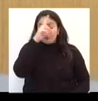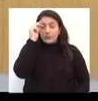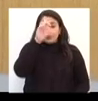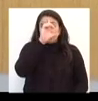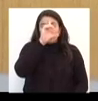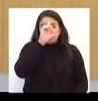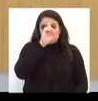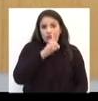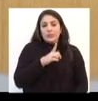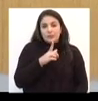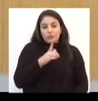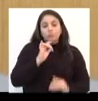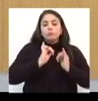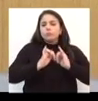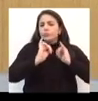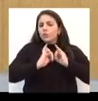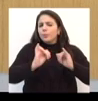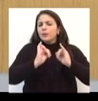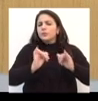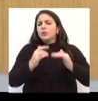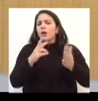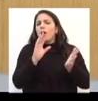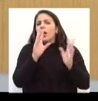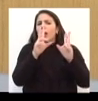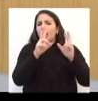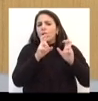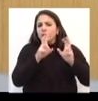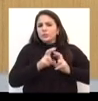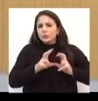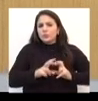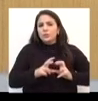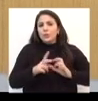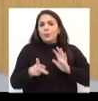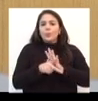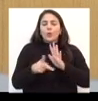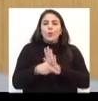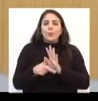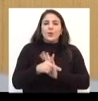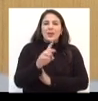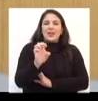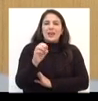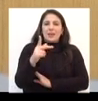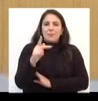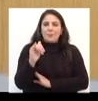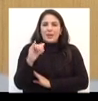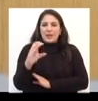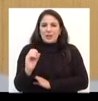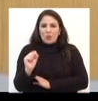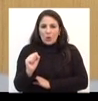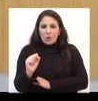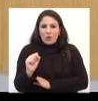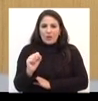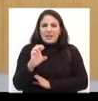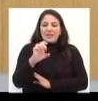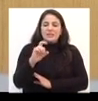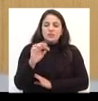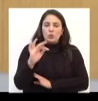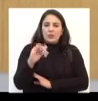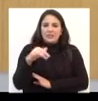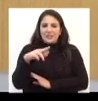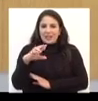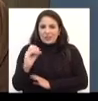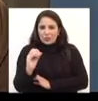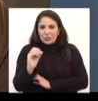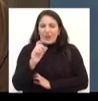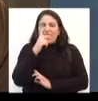ao prefeito Luciano Azevedo informações sobre os empenhos estornados nos últimos 3 anos. Entenda